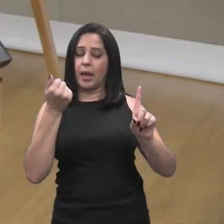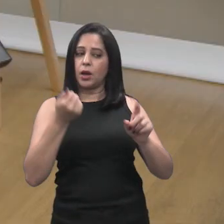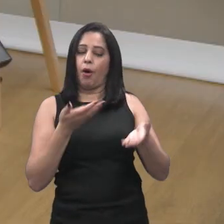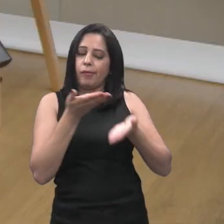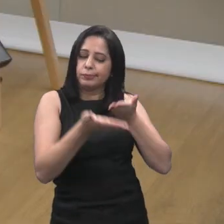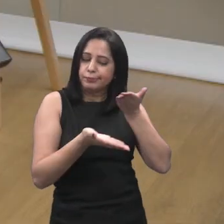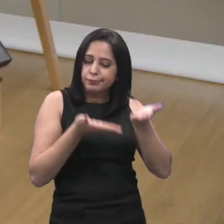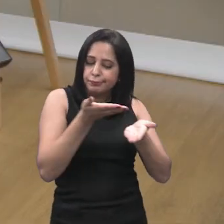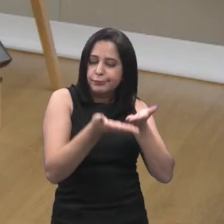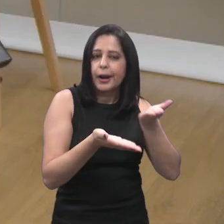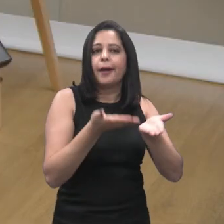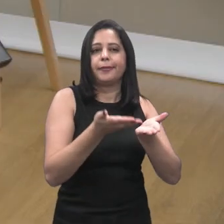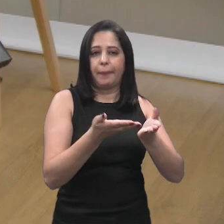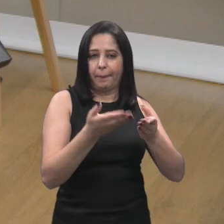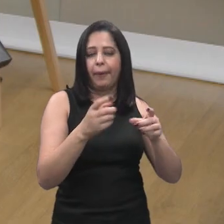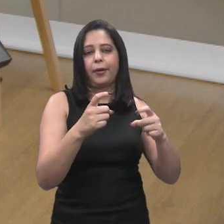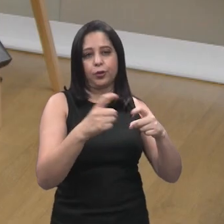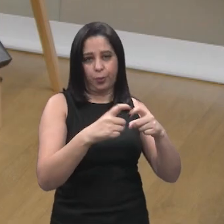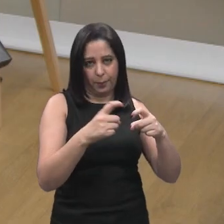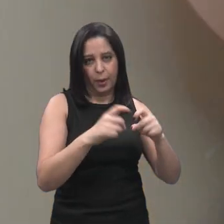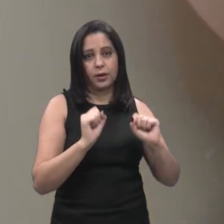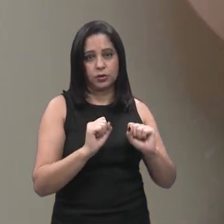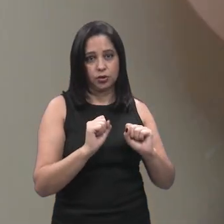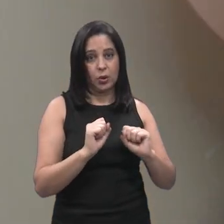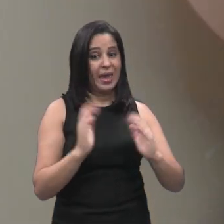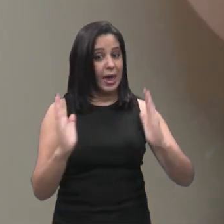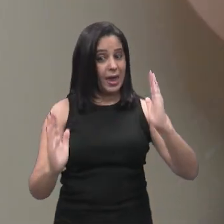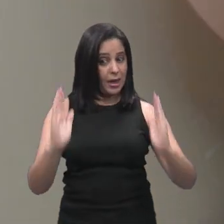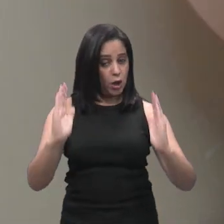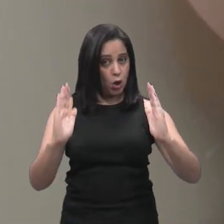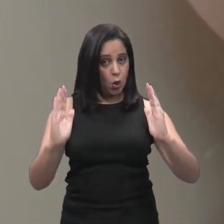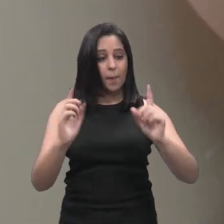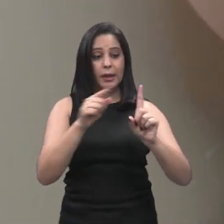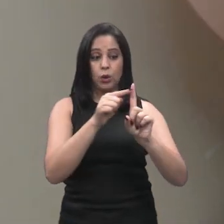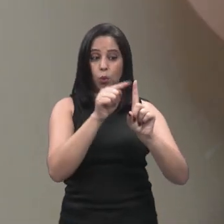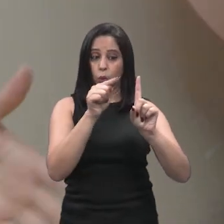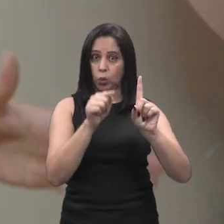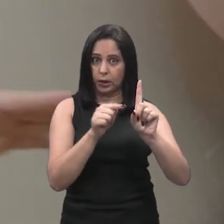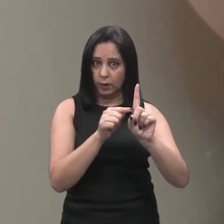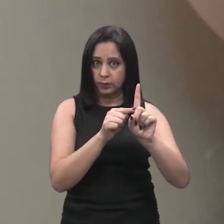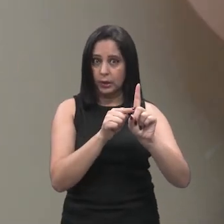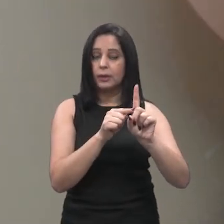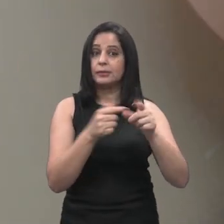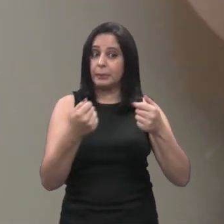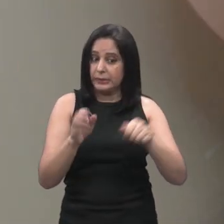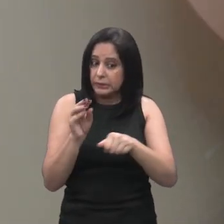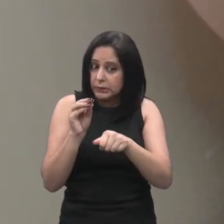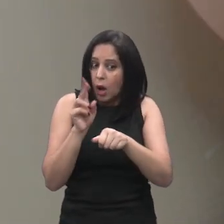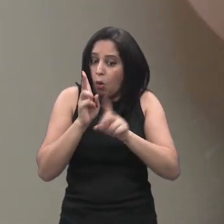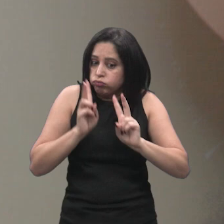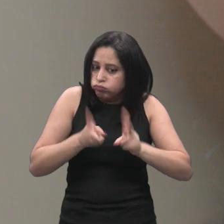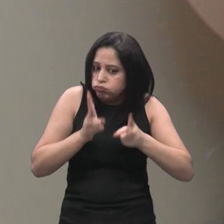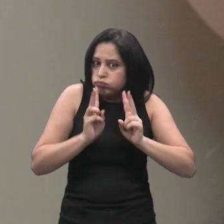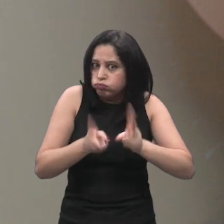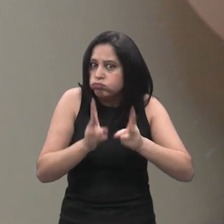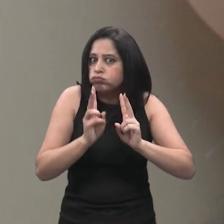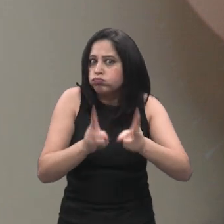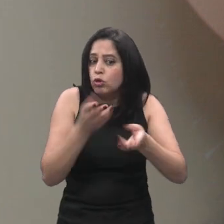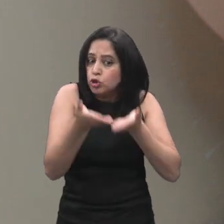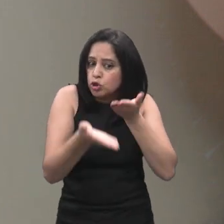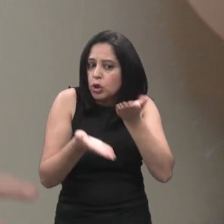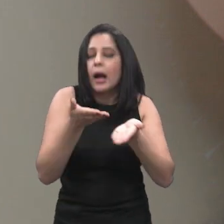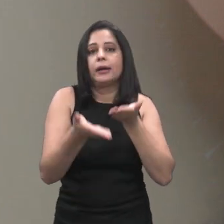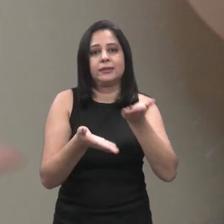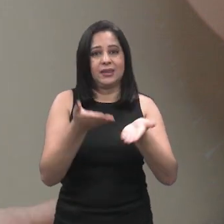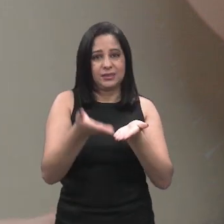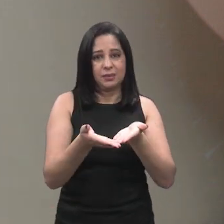de pensar em engravidar. Engravidar, e aí na gravidez e depois, no pós também, ter essa continuidade. E no caso de